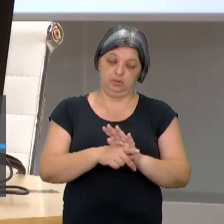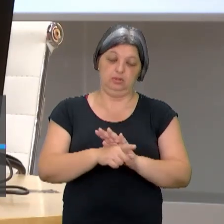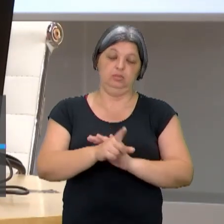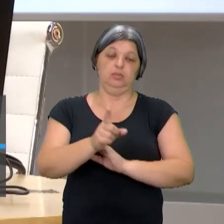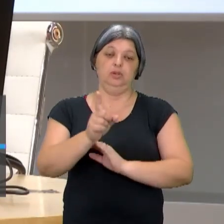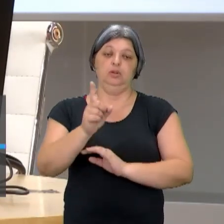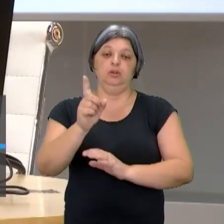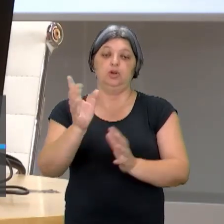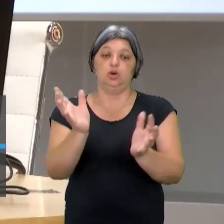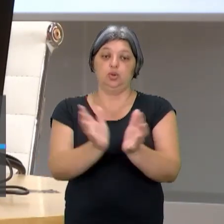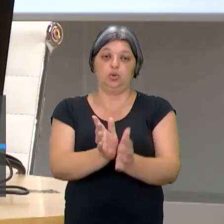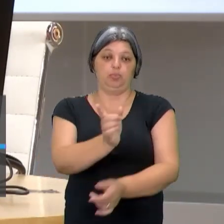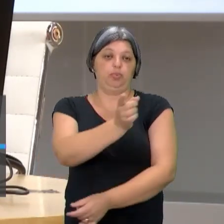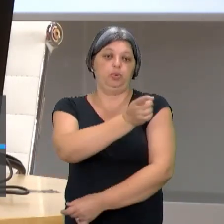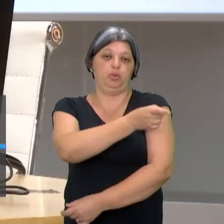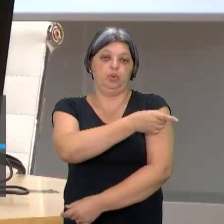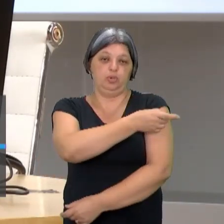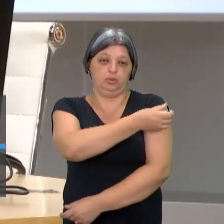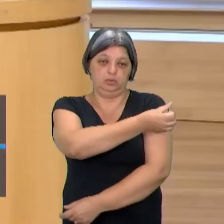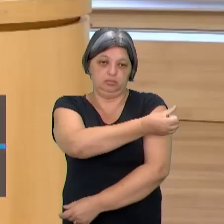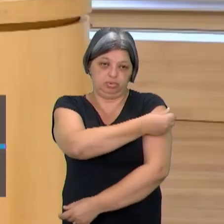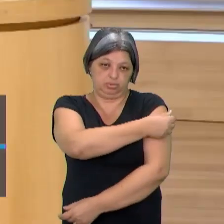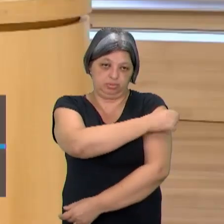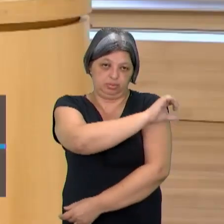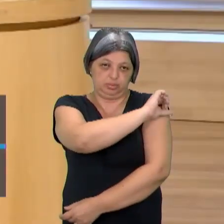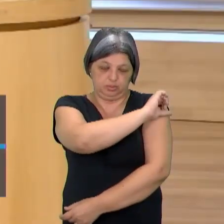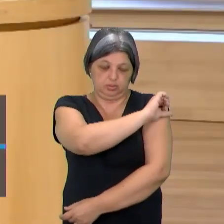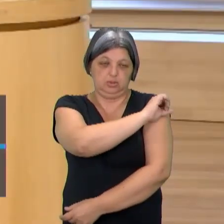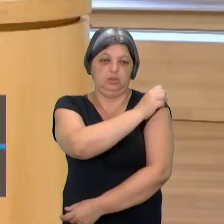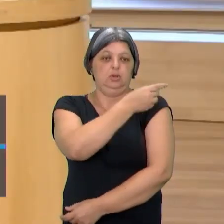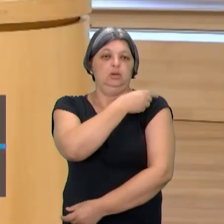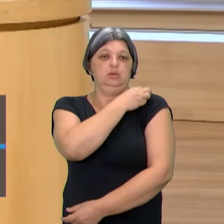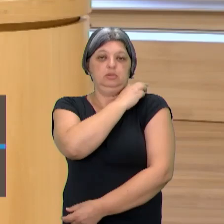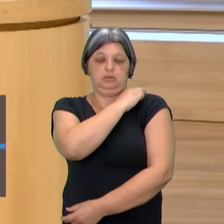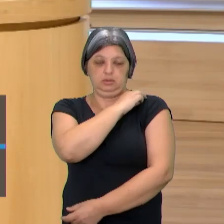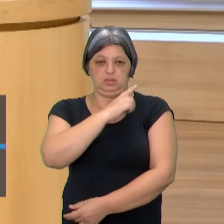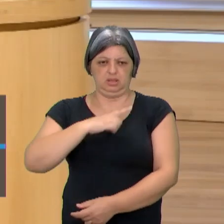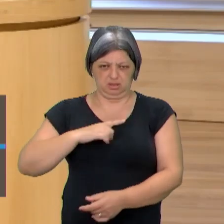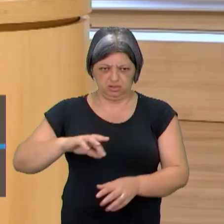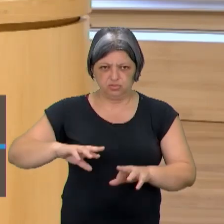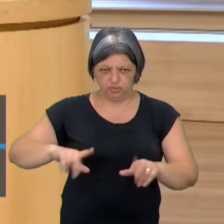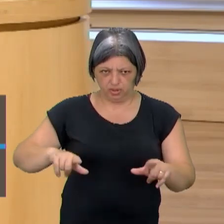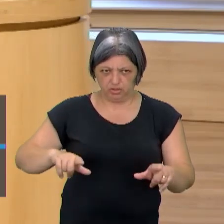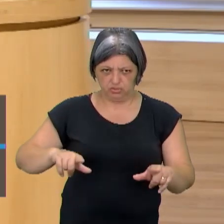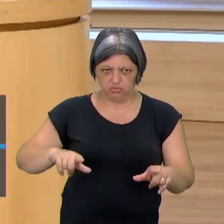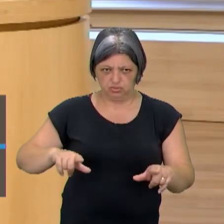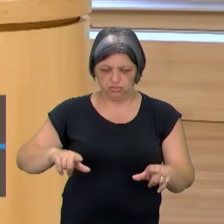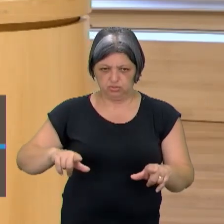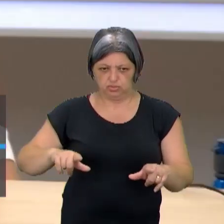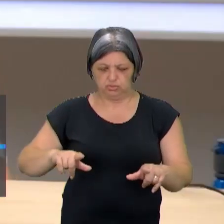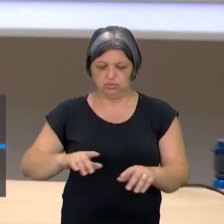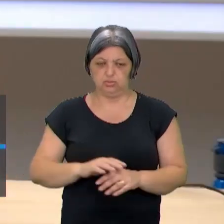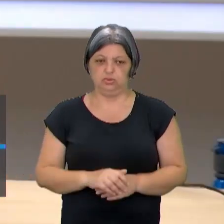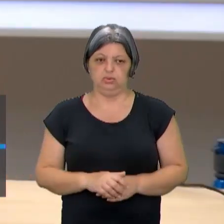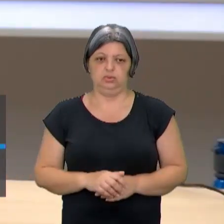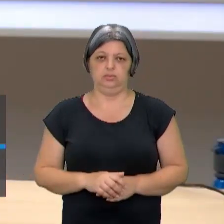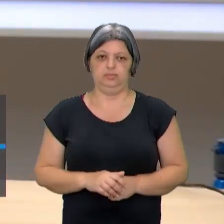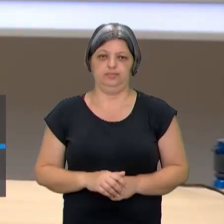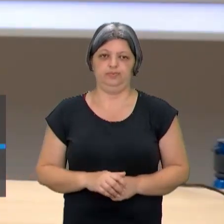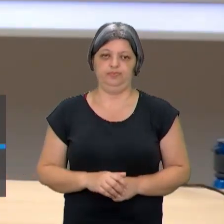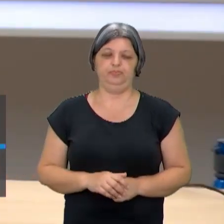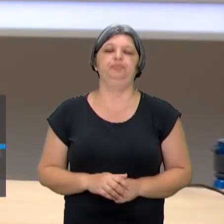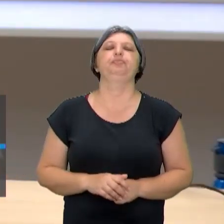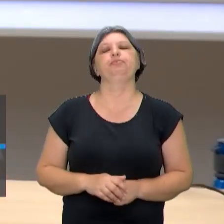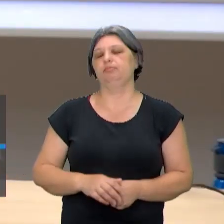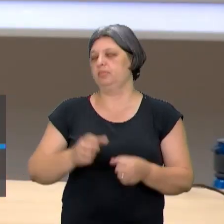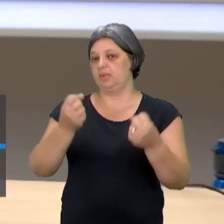médio. Débora, para os anos iniciais, tem alguma diferença do que eu expliquei? Gi, você explicou